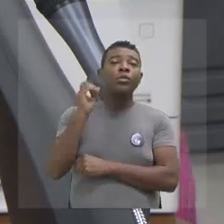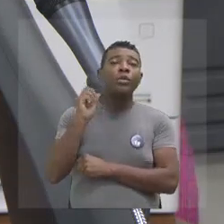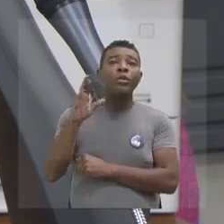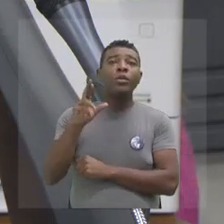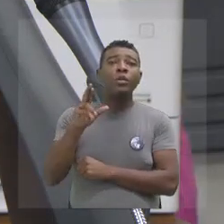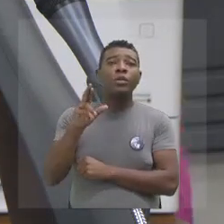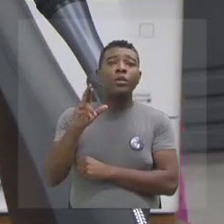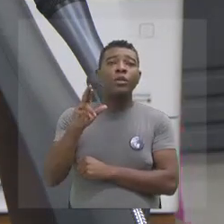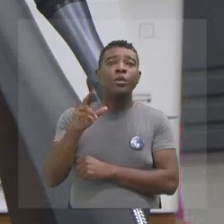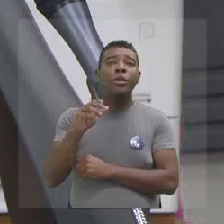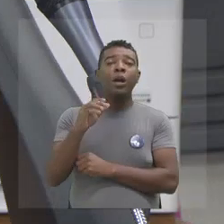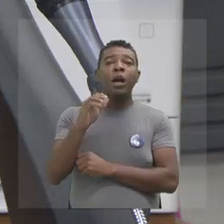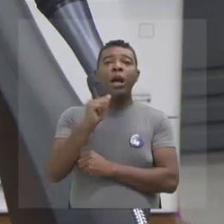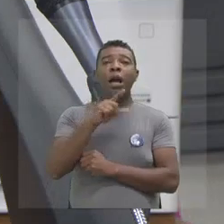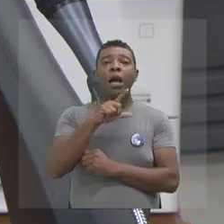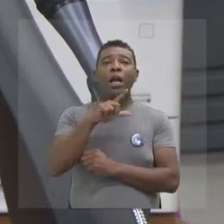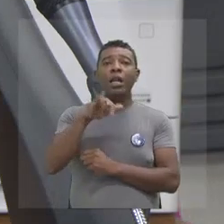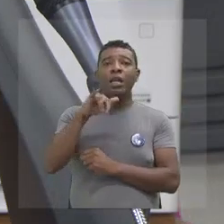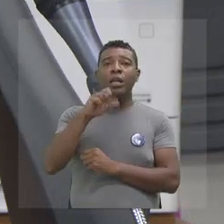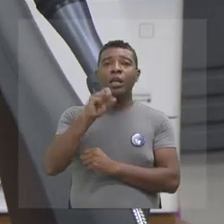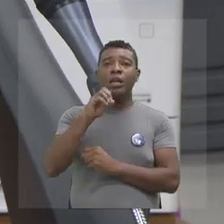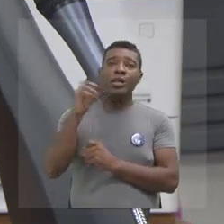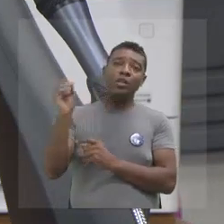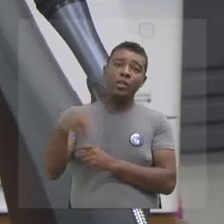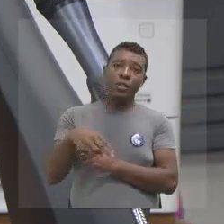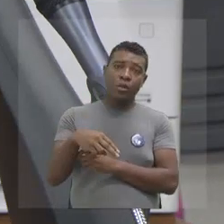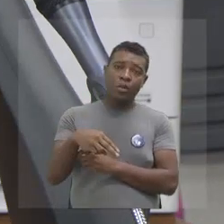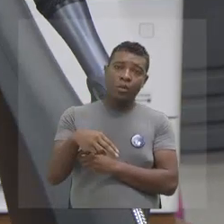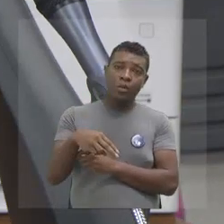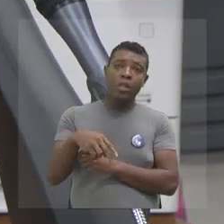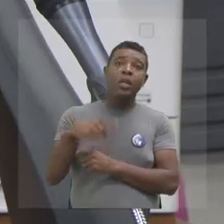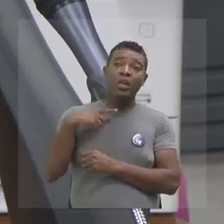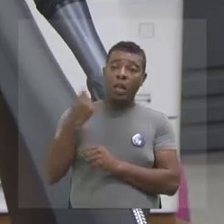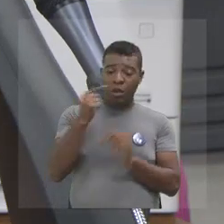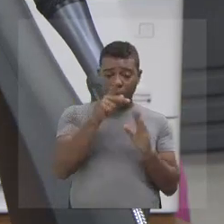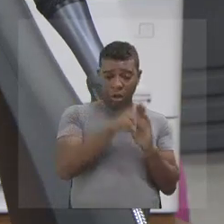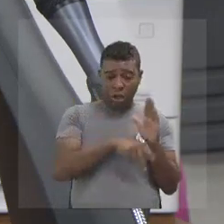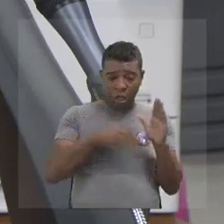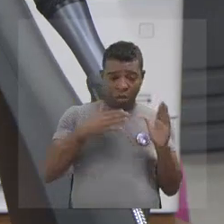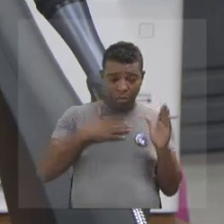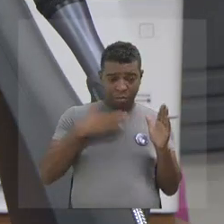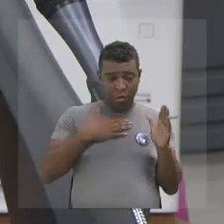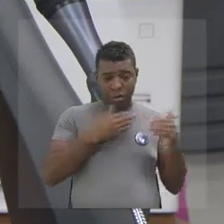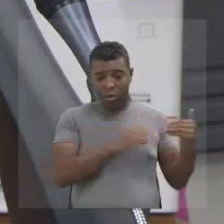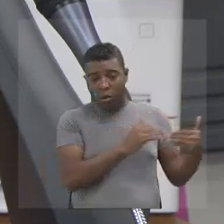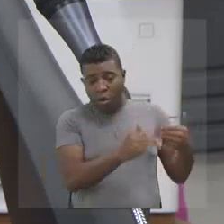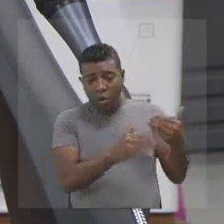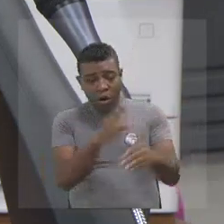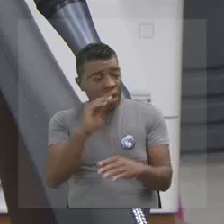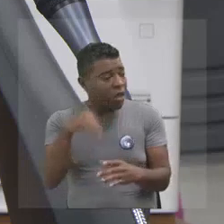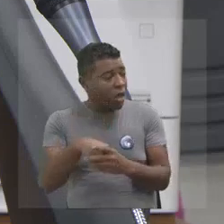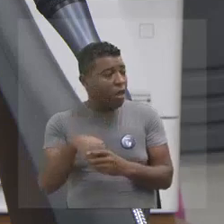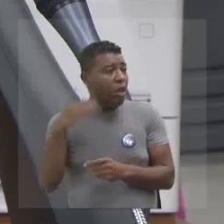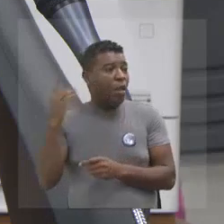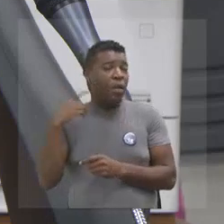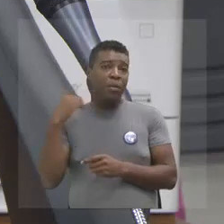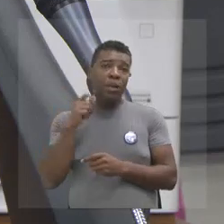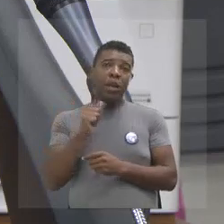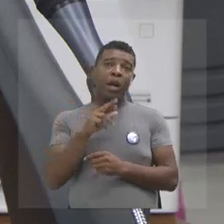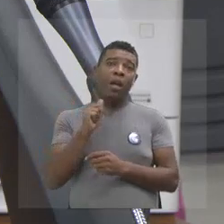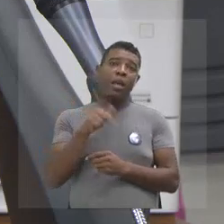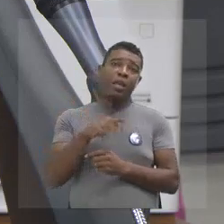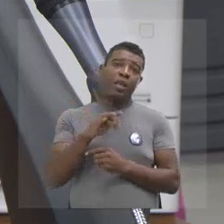tem um projeto meu tramitando nesta casa incentivado por ele Deputado Arantes